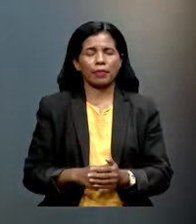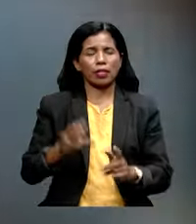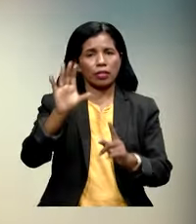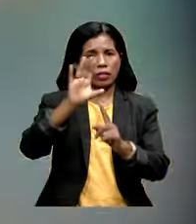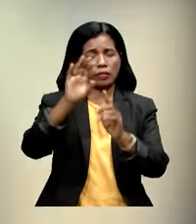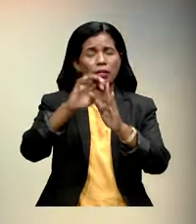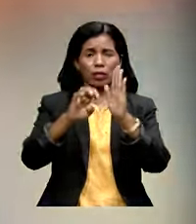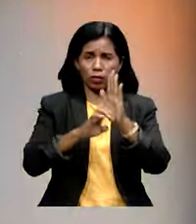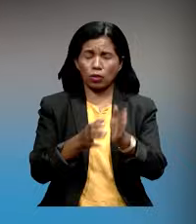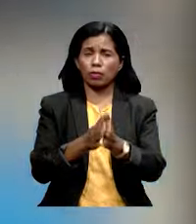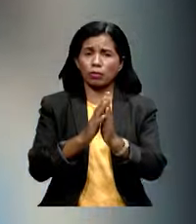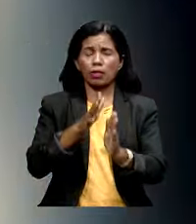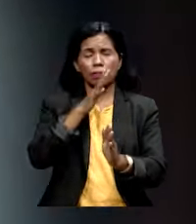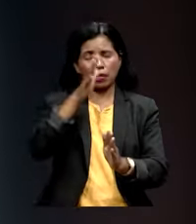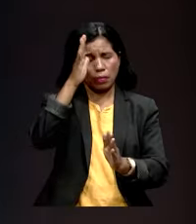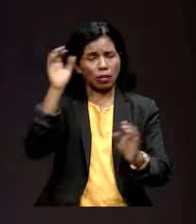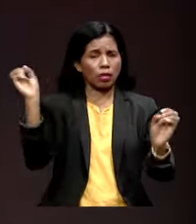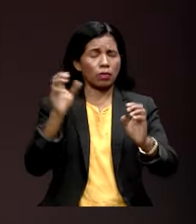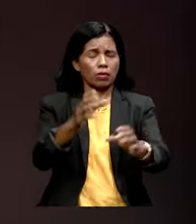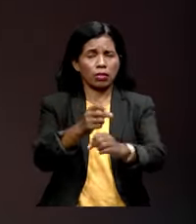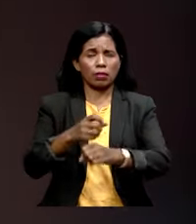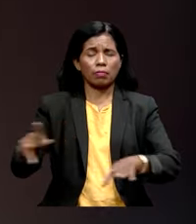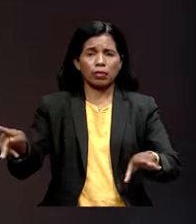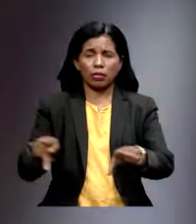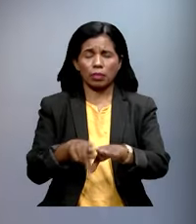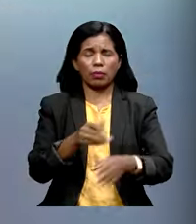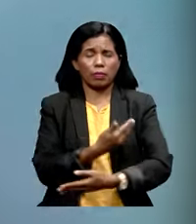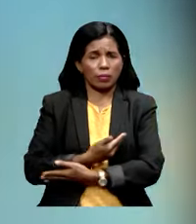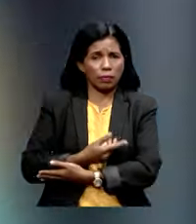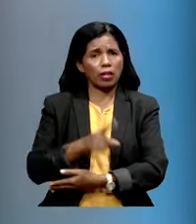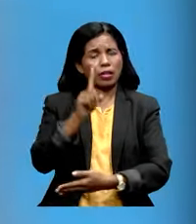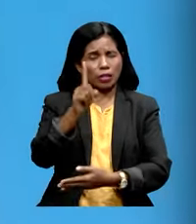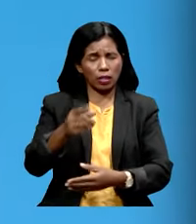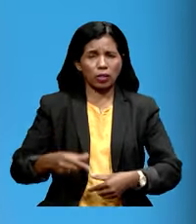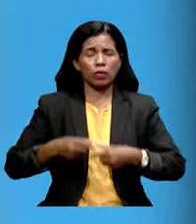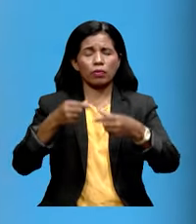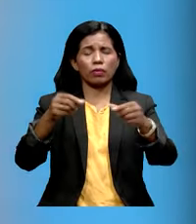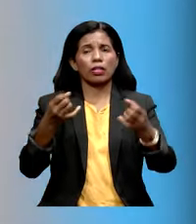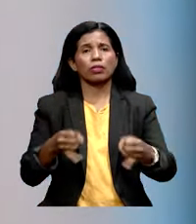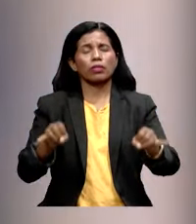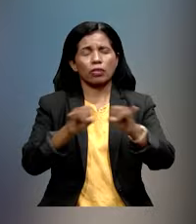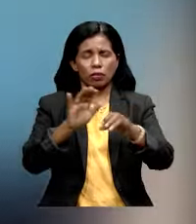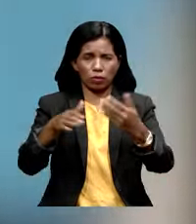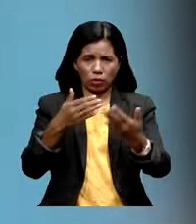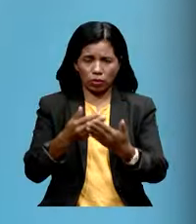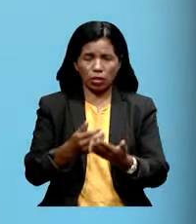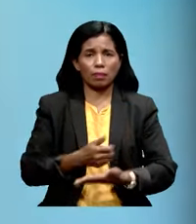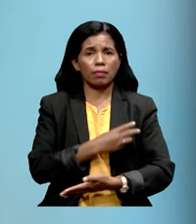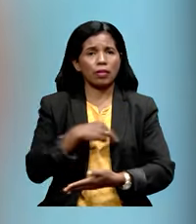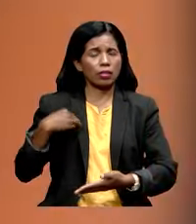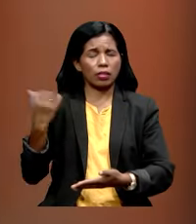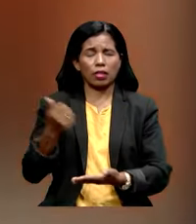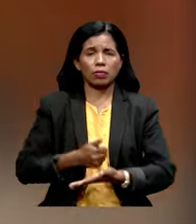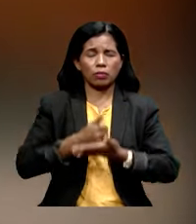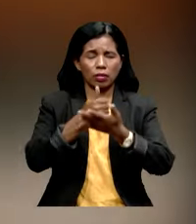festado russo, Inan Ama, na bela corrisima presença bebê Ida, a tua entrega para a instituição Sira, na beta mata malabar Sira,